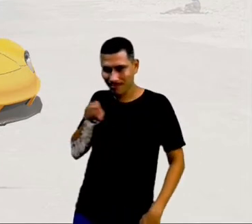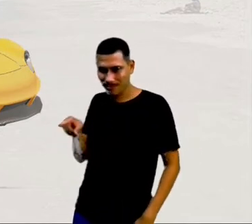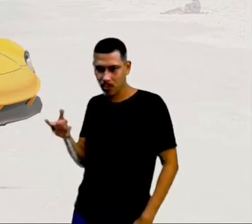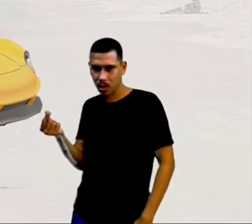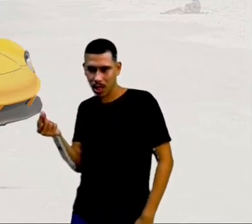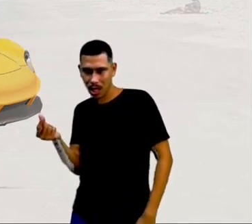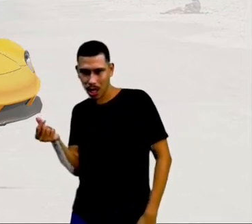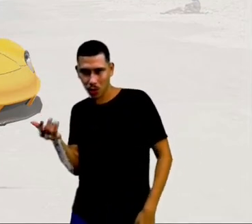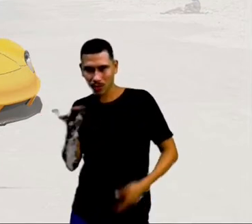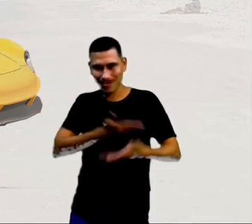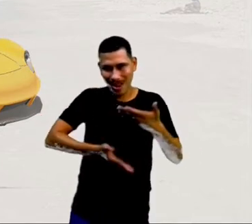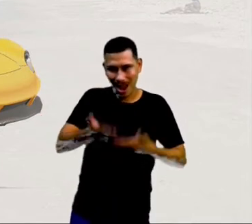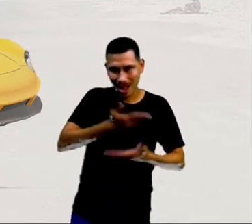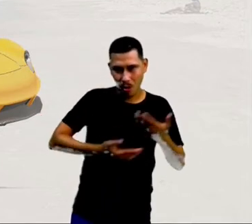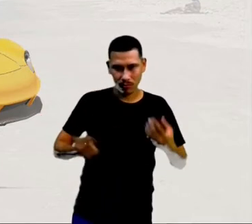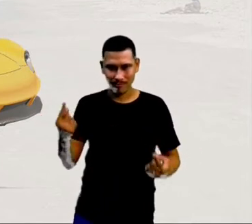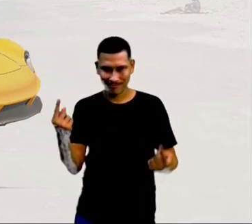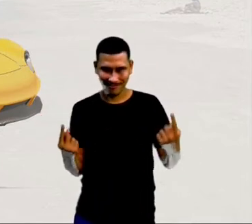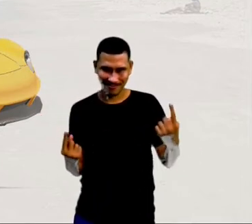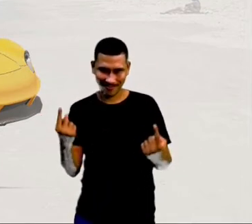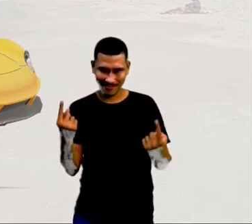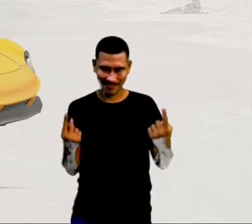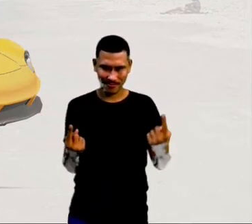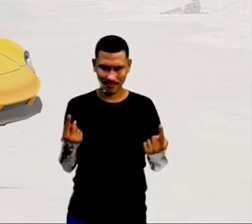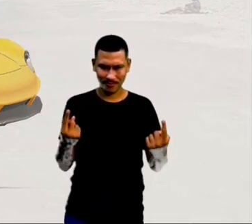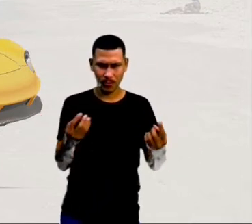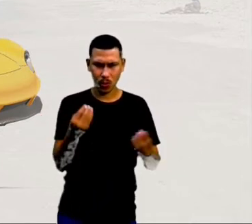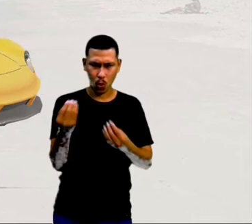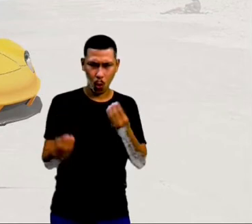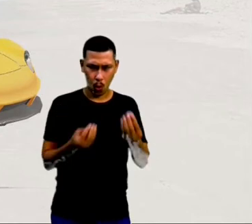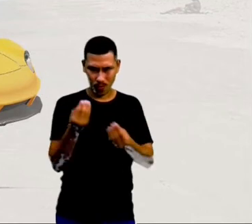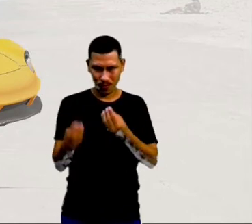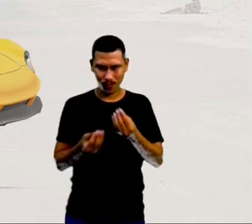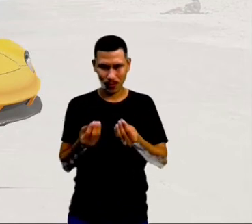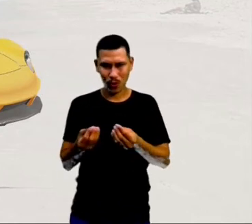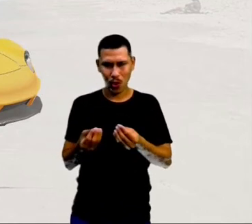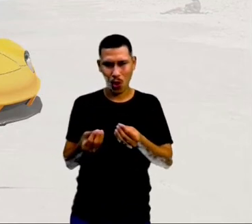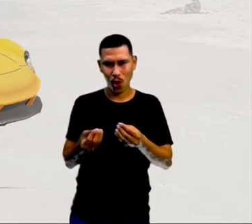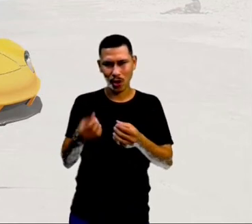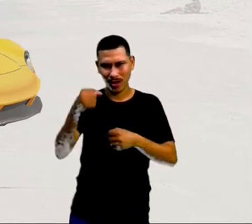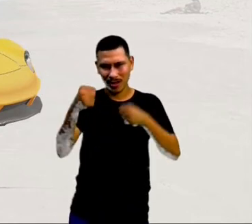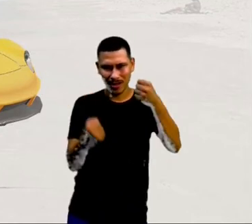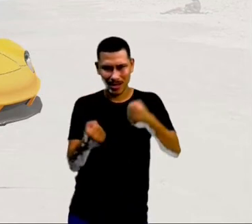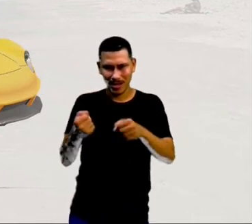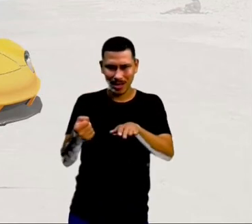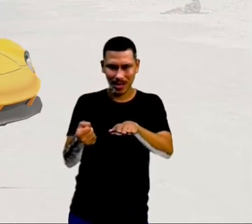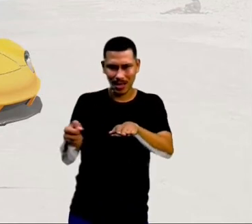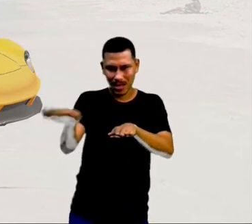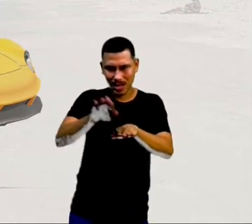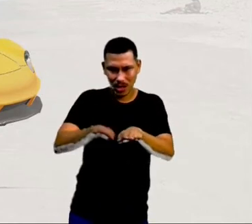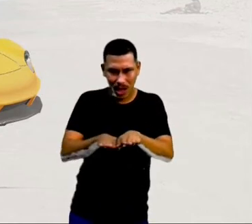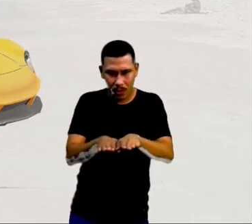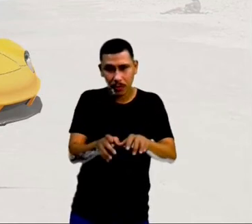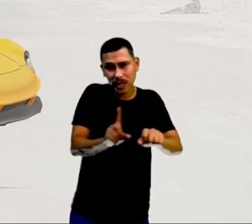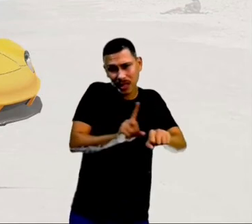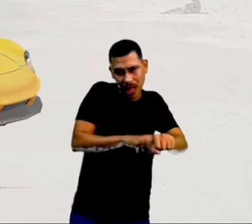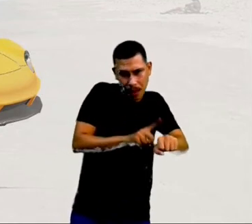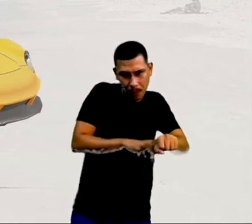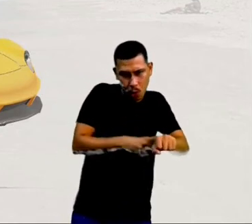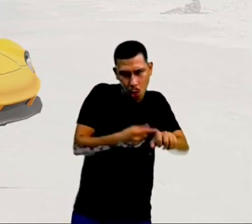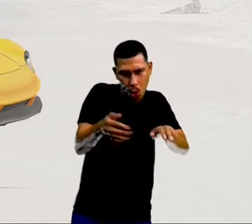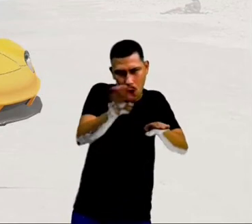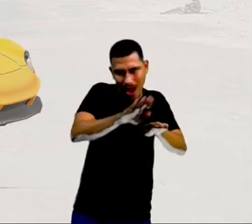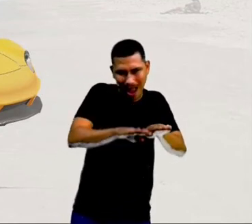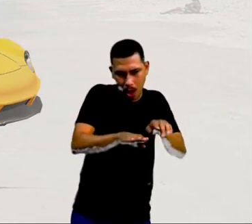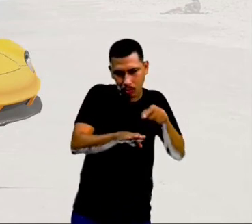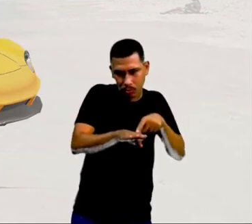dinheiro, valor, tá certo? O que que acontece no estacionamento? Quanto mais tempo você deixar o carro parado, quantos